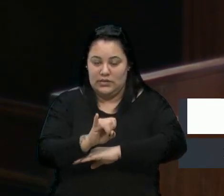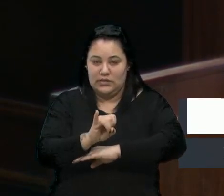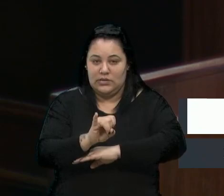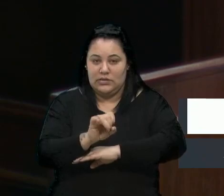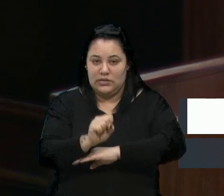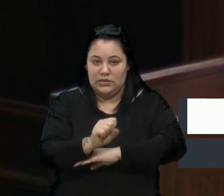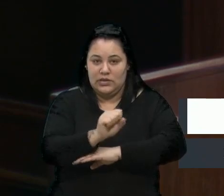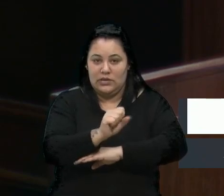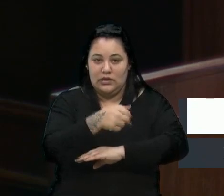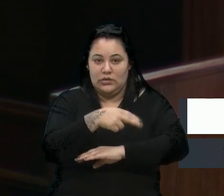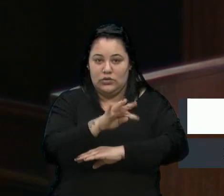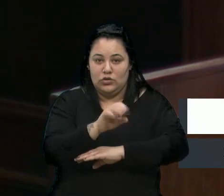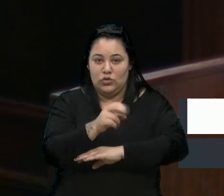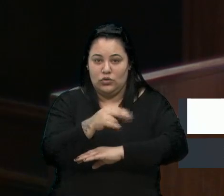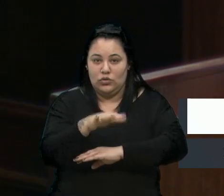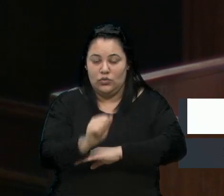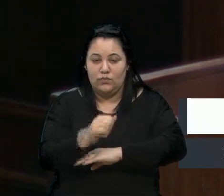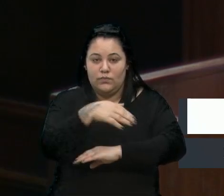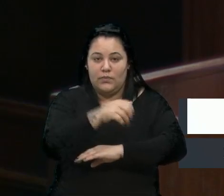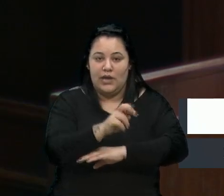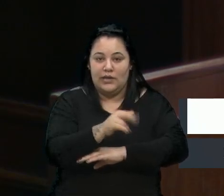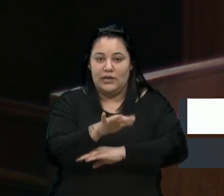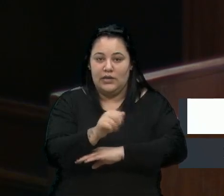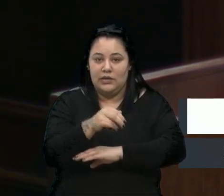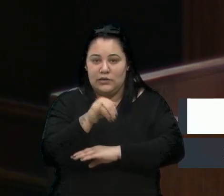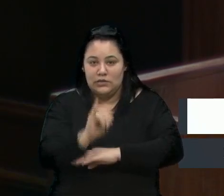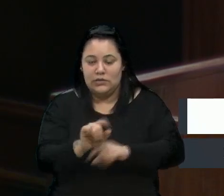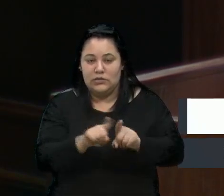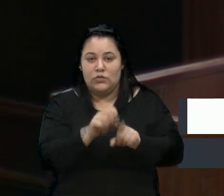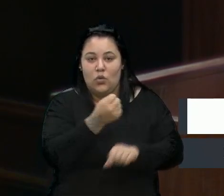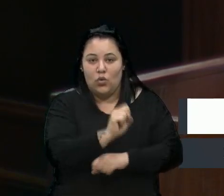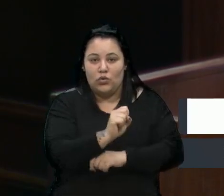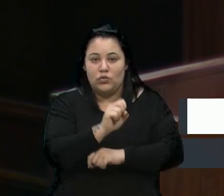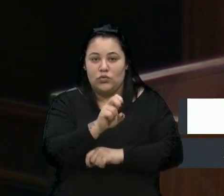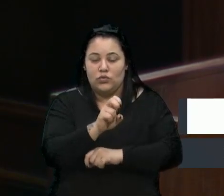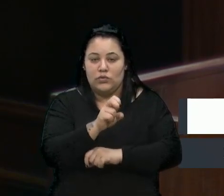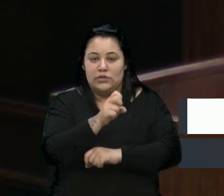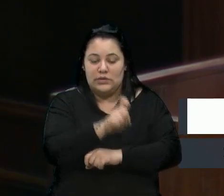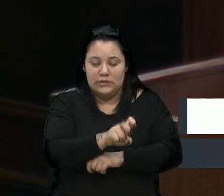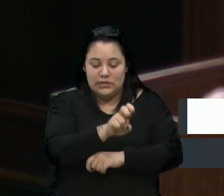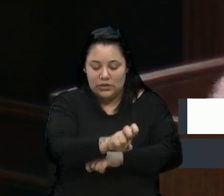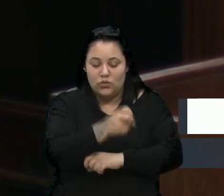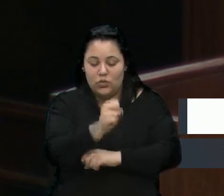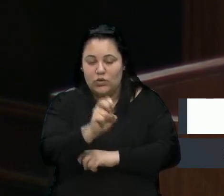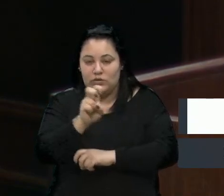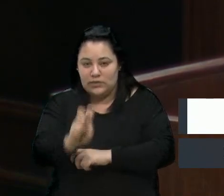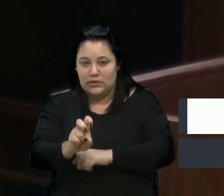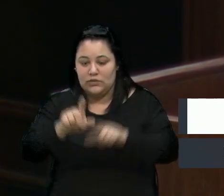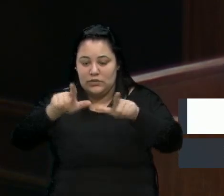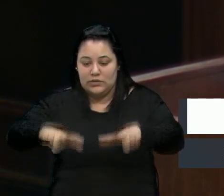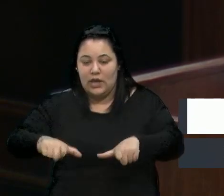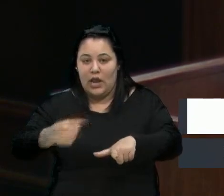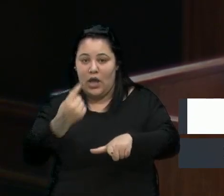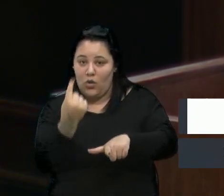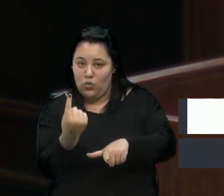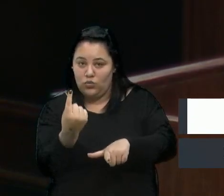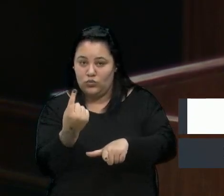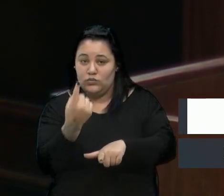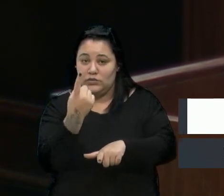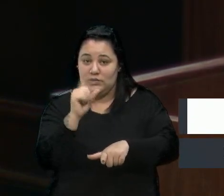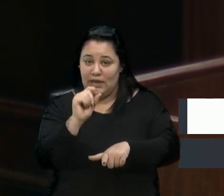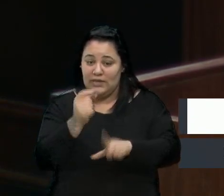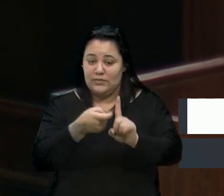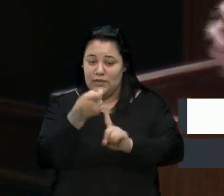número 585, na sala 1, pela previsão dos próximos 10 meses, a partir de segunda-feira,